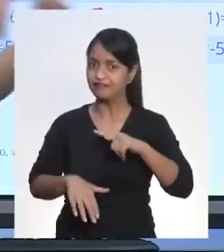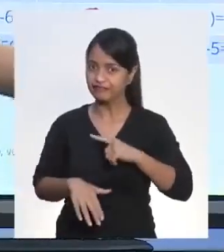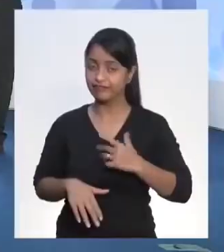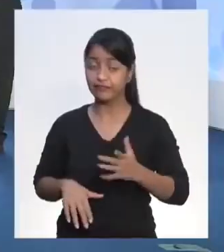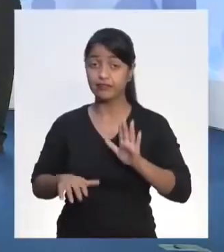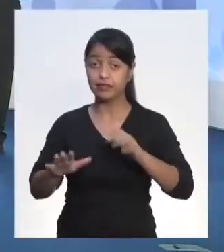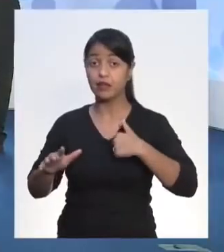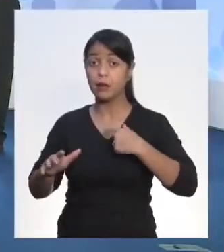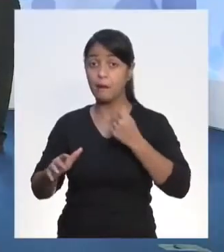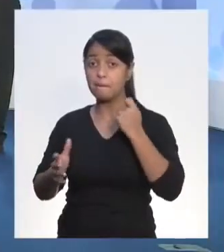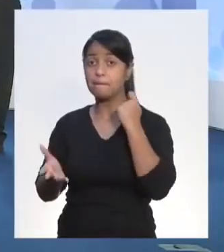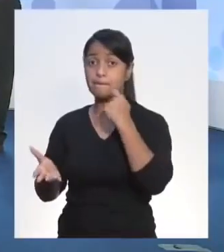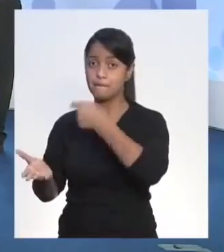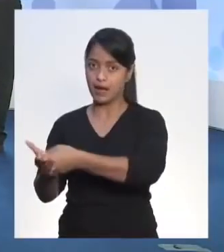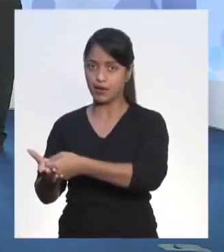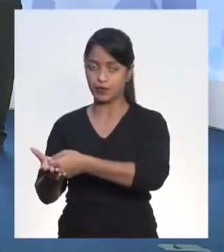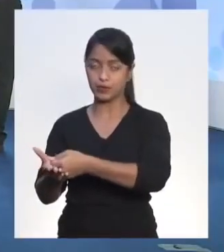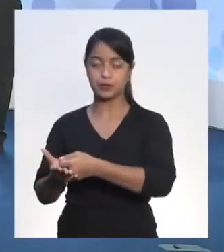e te pago a dívida. Ok.